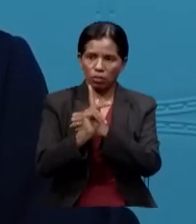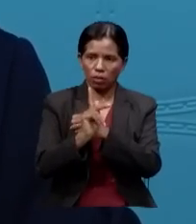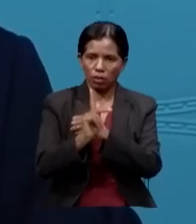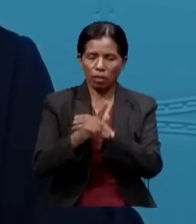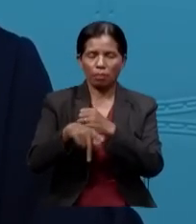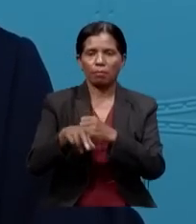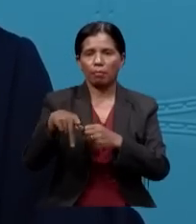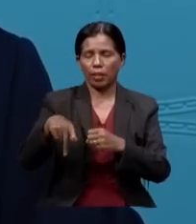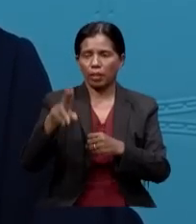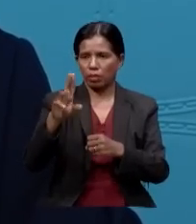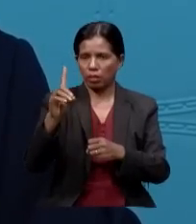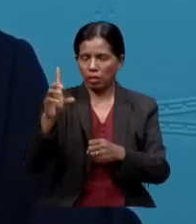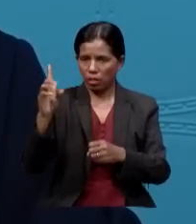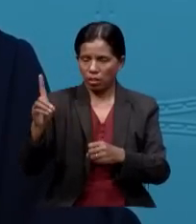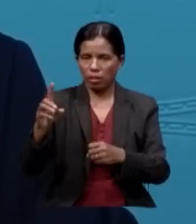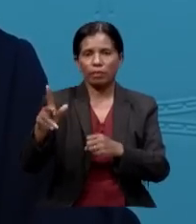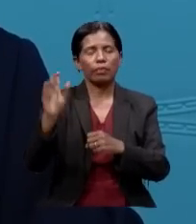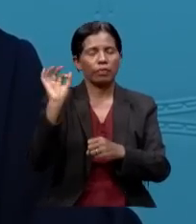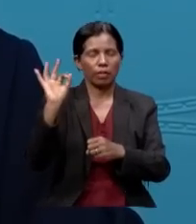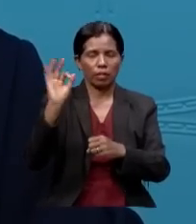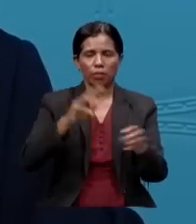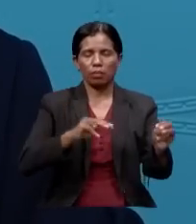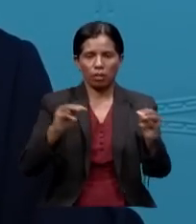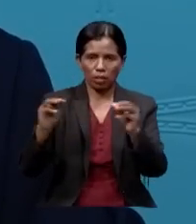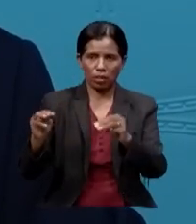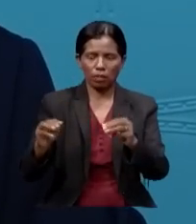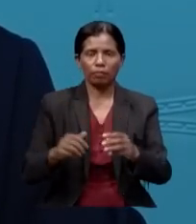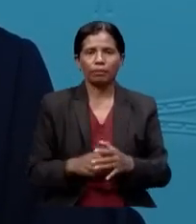PUDD, Frente Mudança, no UDT, e